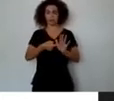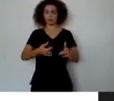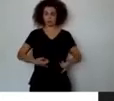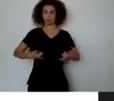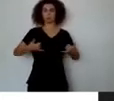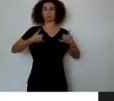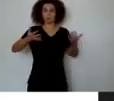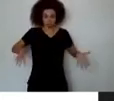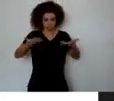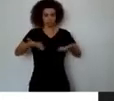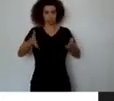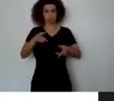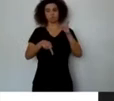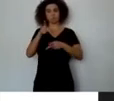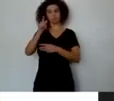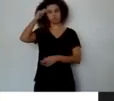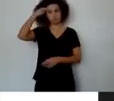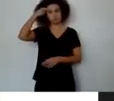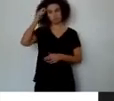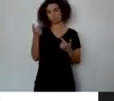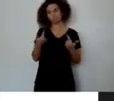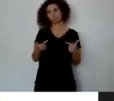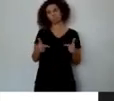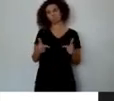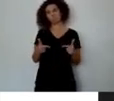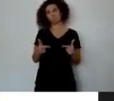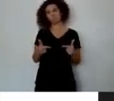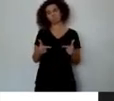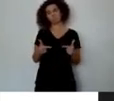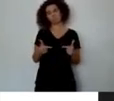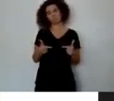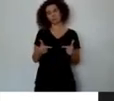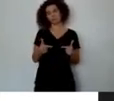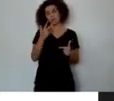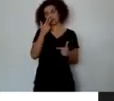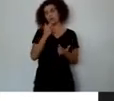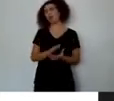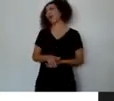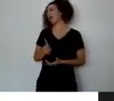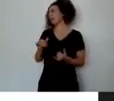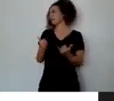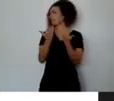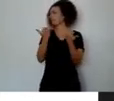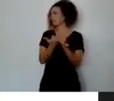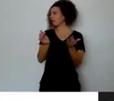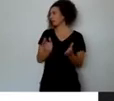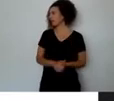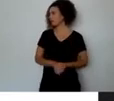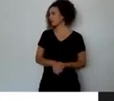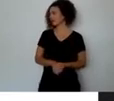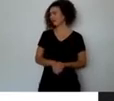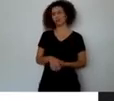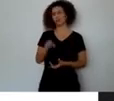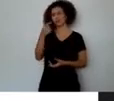Então, e quando se fala em retratação, muitas pessoas falam, é o mimimi. Não, é o mimimi, isso é coisa da sua